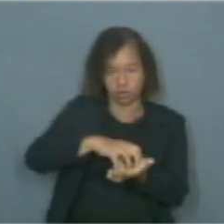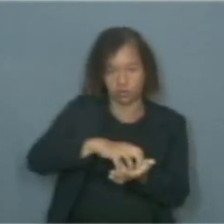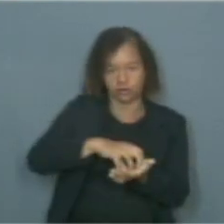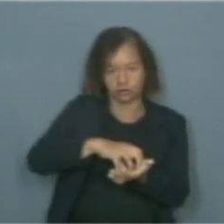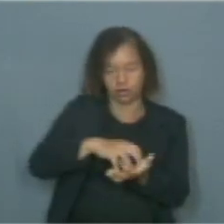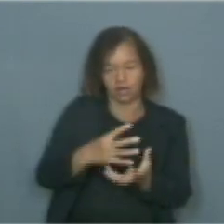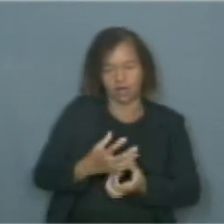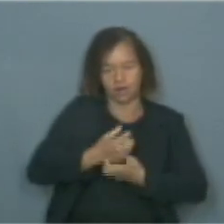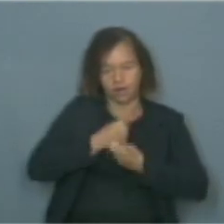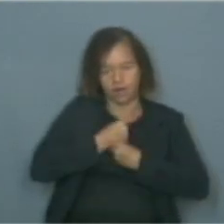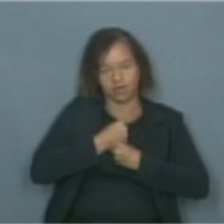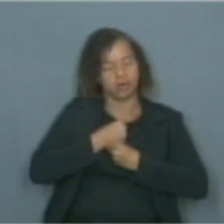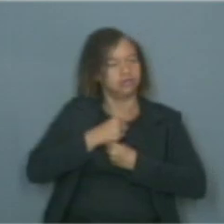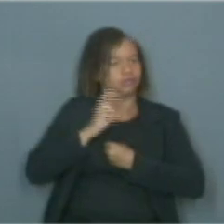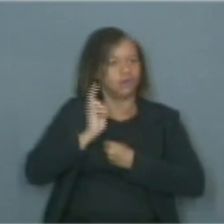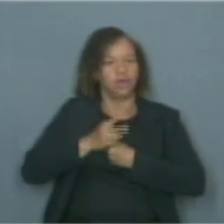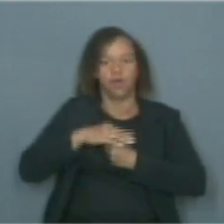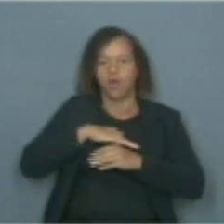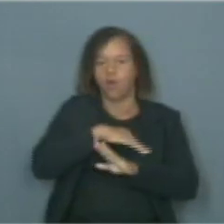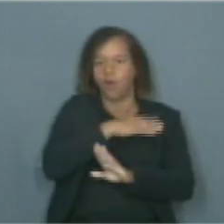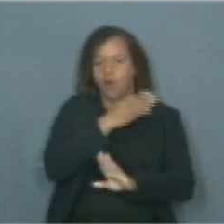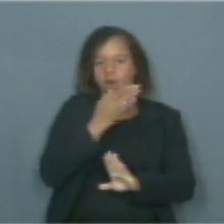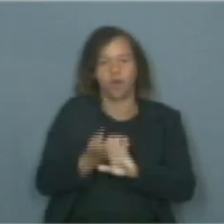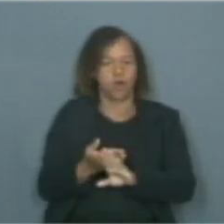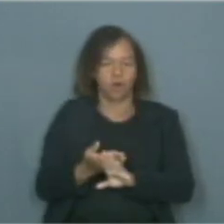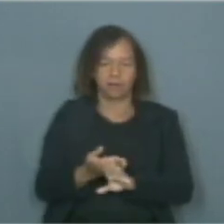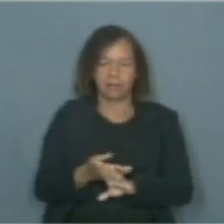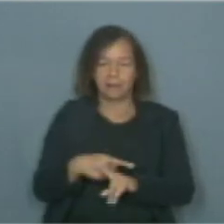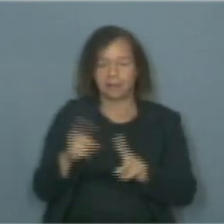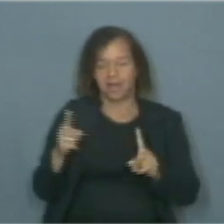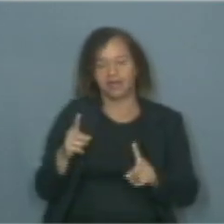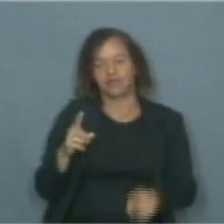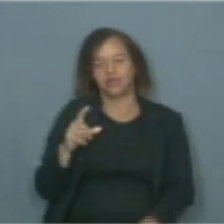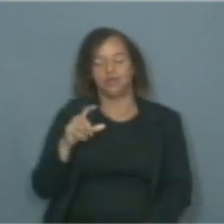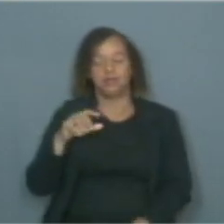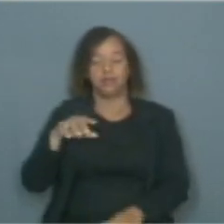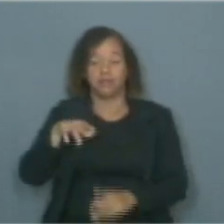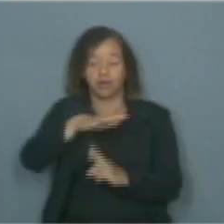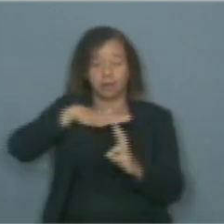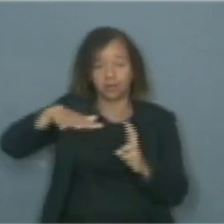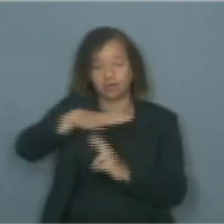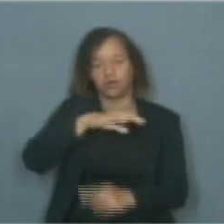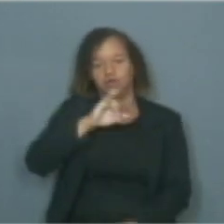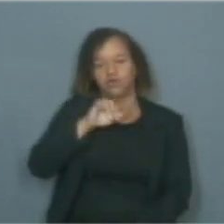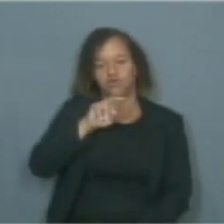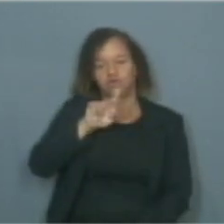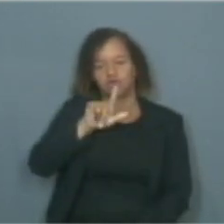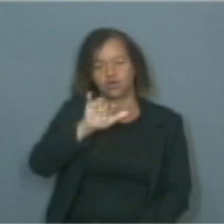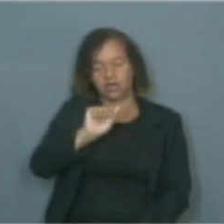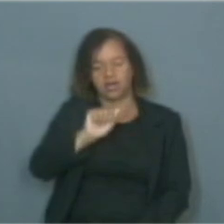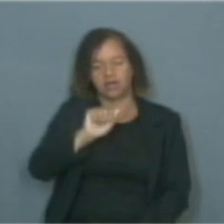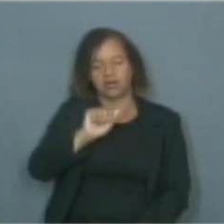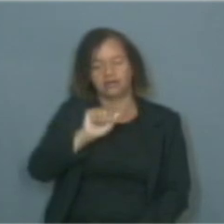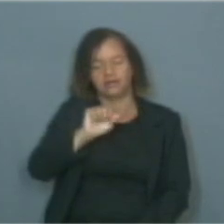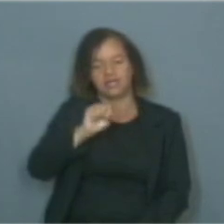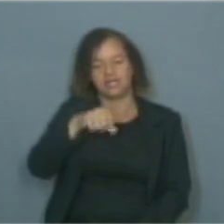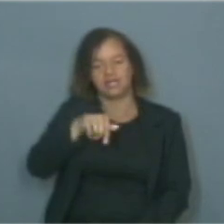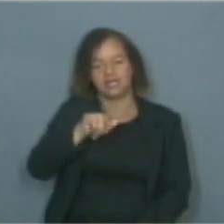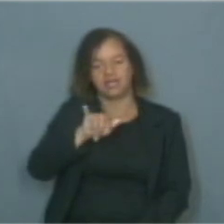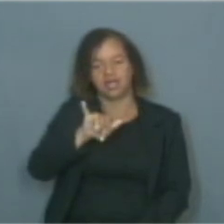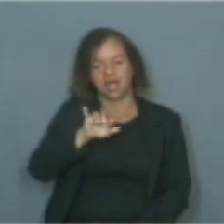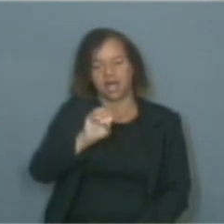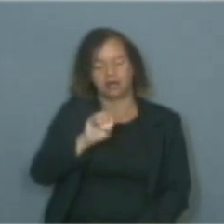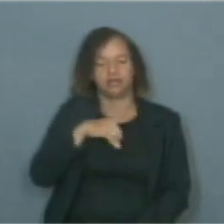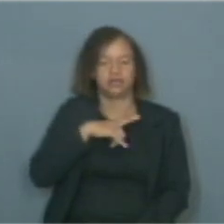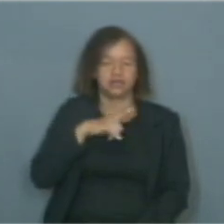acolhimento funciona 24 horas, mas o metropolitano Júlia Santiago, senhoras e senhores, está